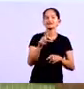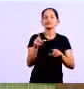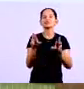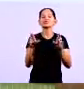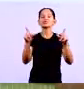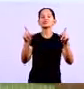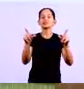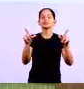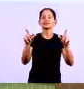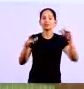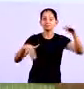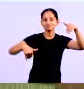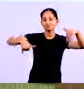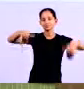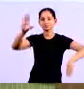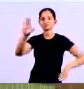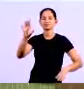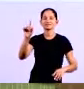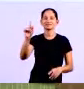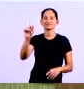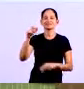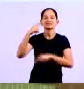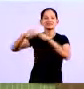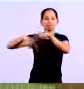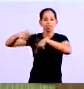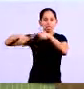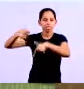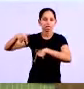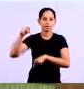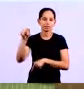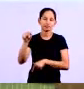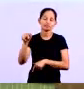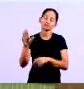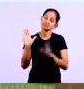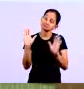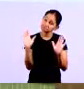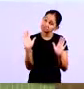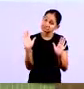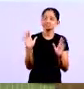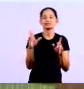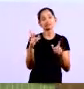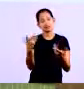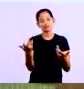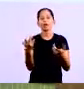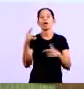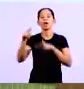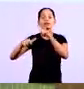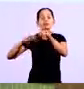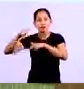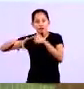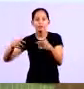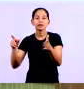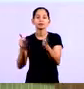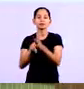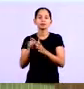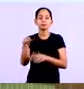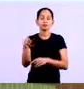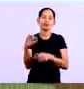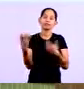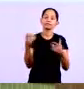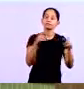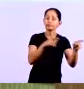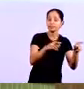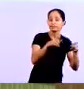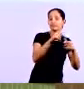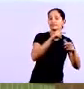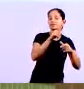é menor, bem menor que o valor agregado sobre o serviço. O serviço é a mão de obra e o valor que você recebe. O comércio